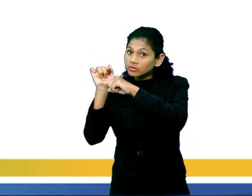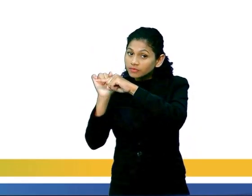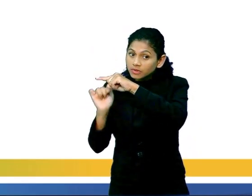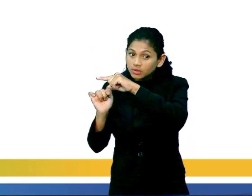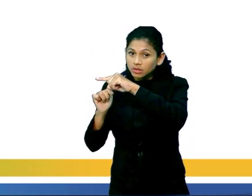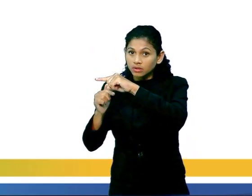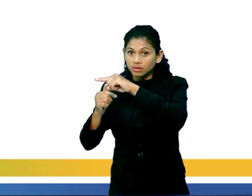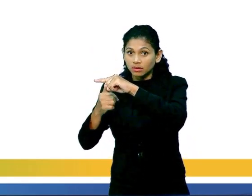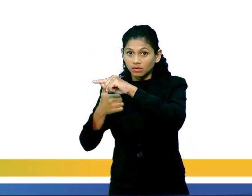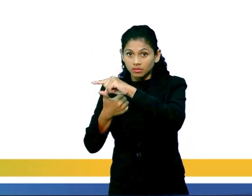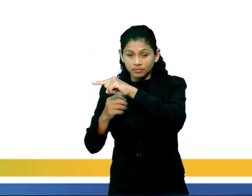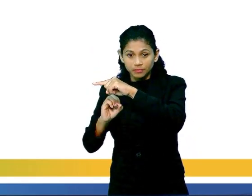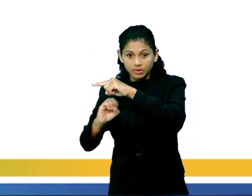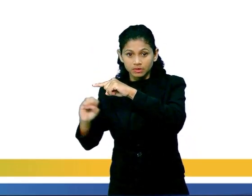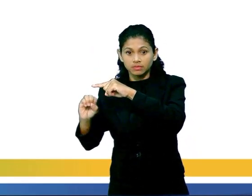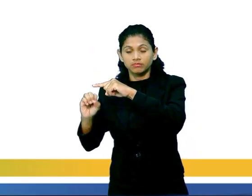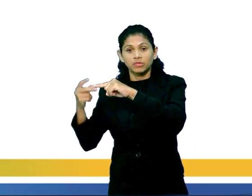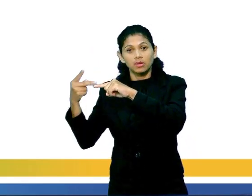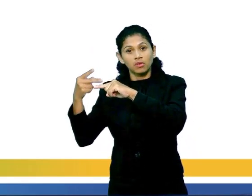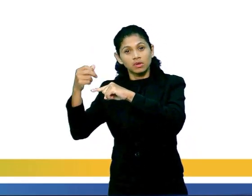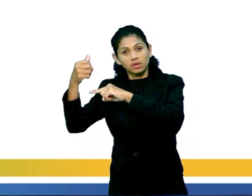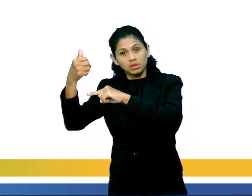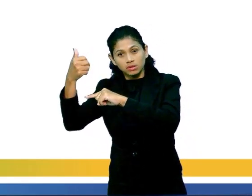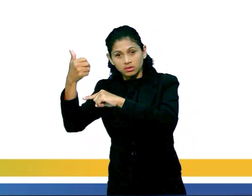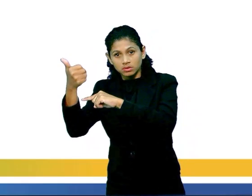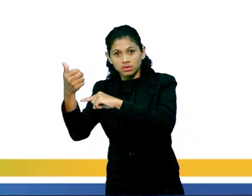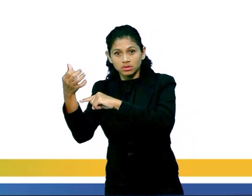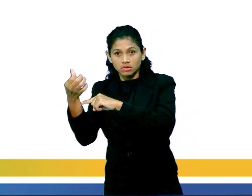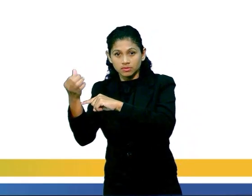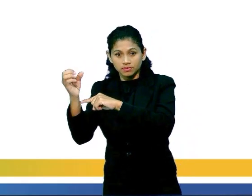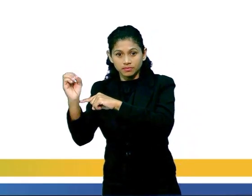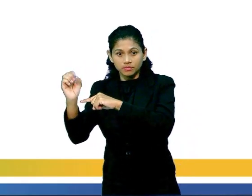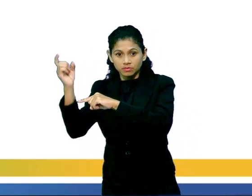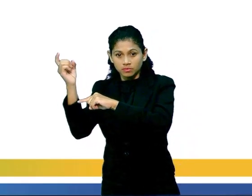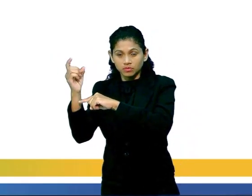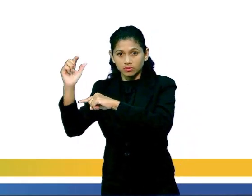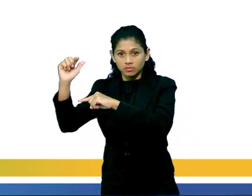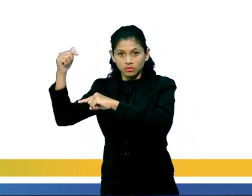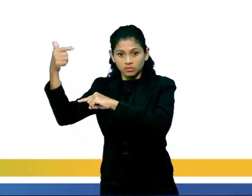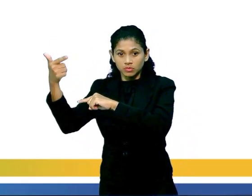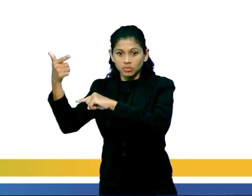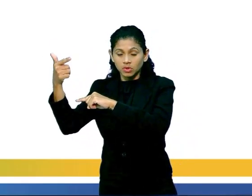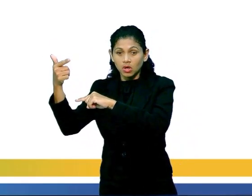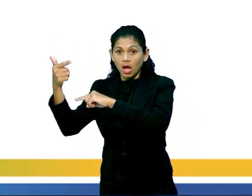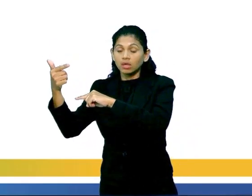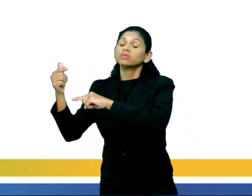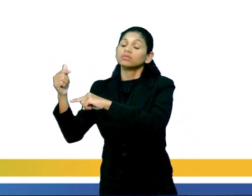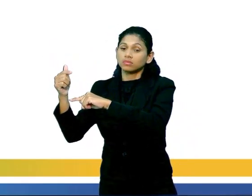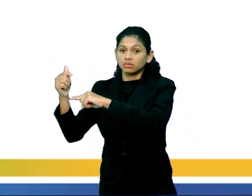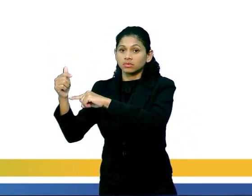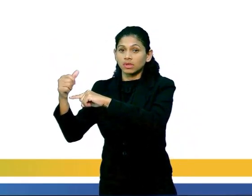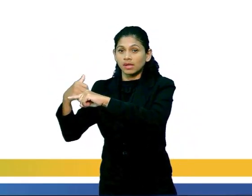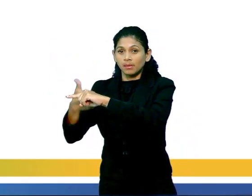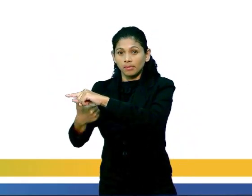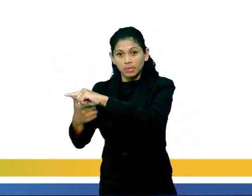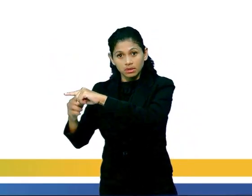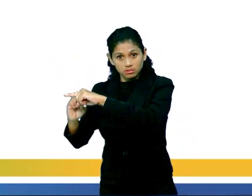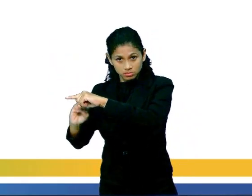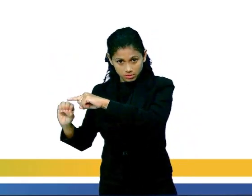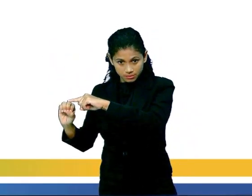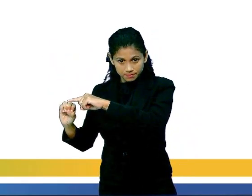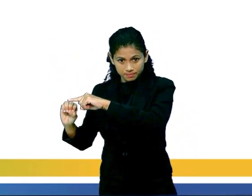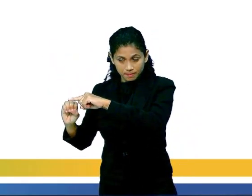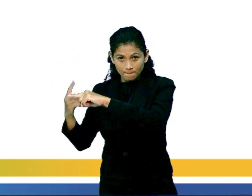ó, 160x quadrado sobre 100 mais 1.200x quadrado, 1.200x sobre